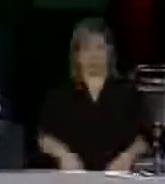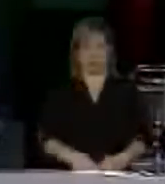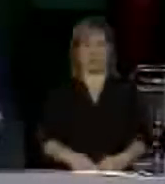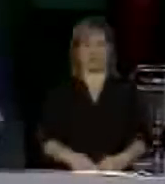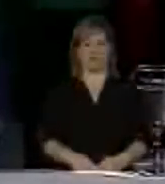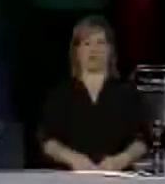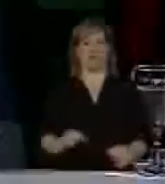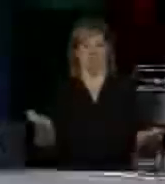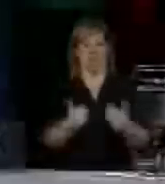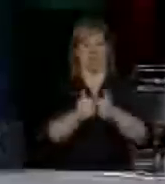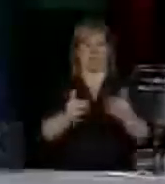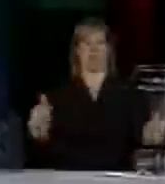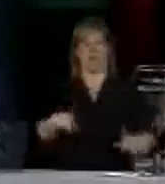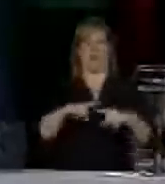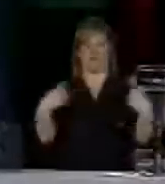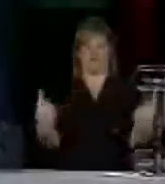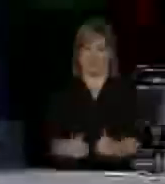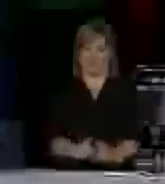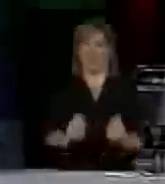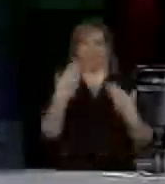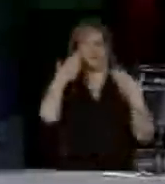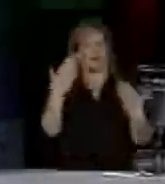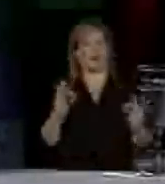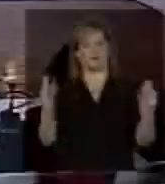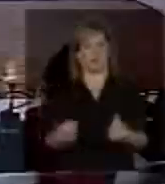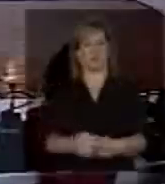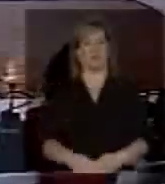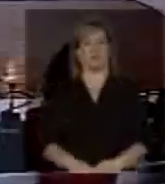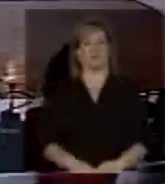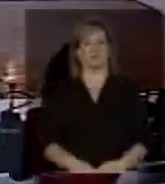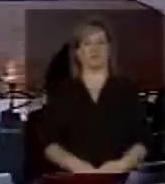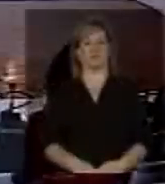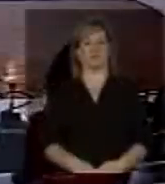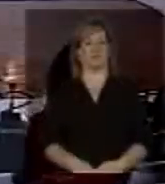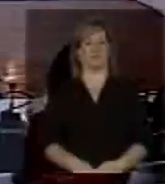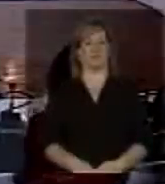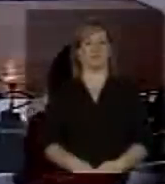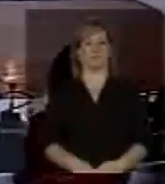dou por aberta essa sessão Muito obrigado a